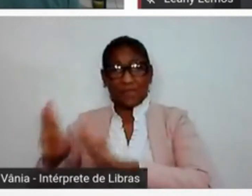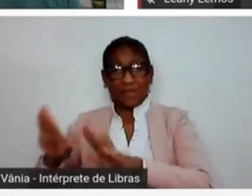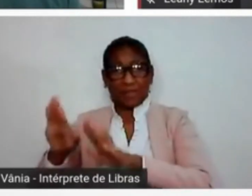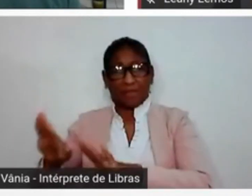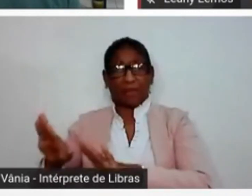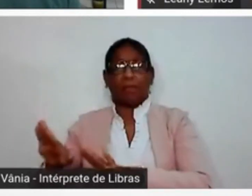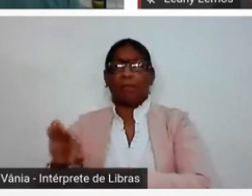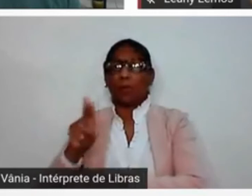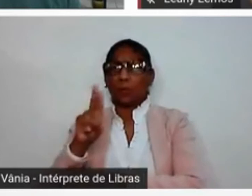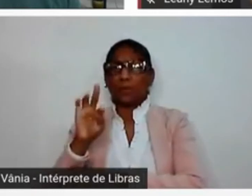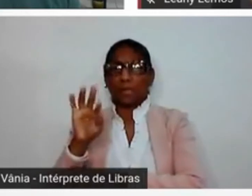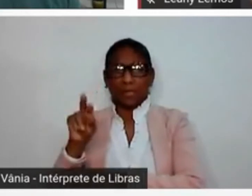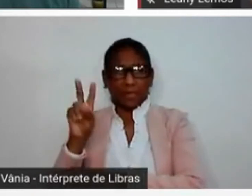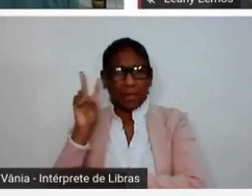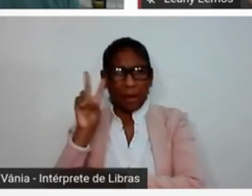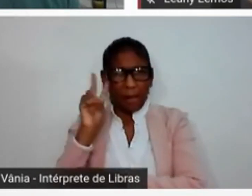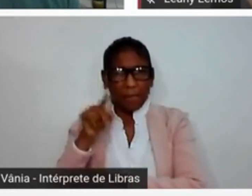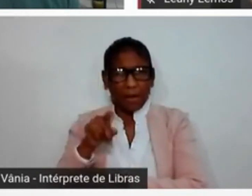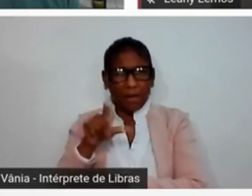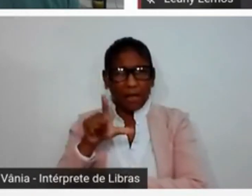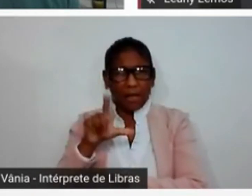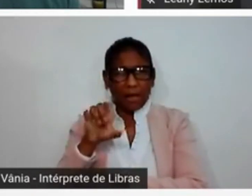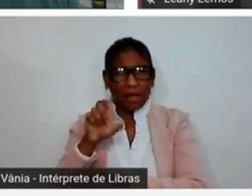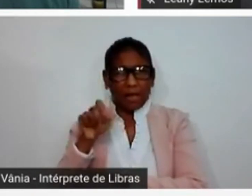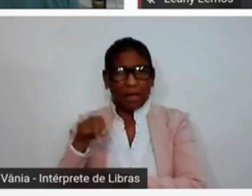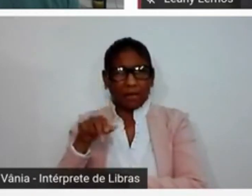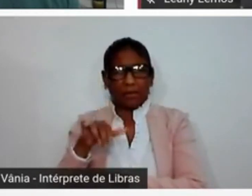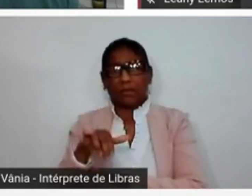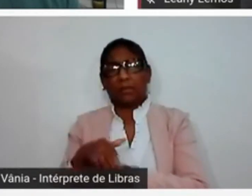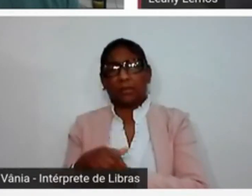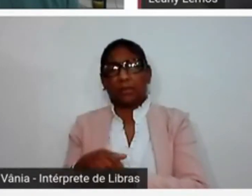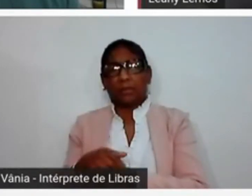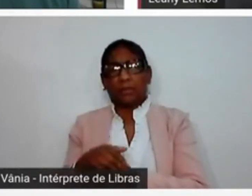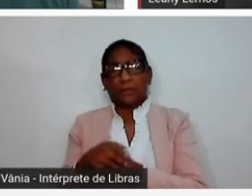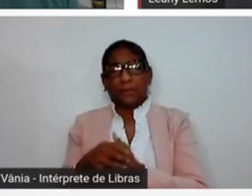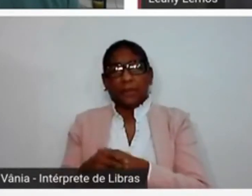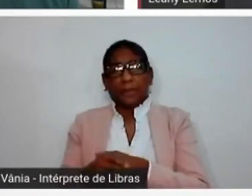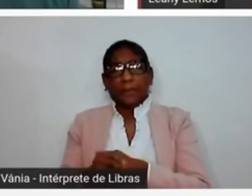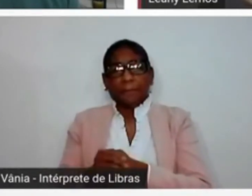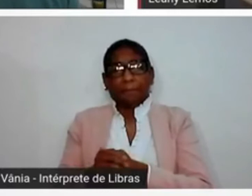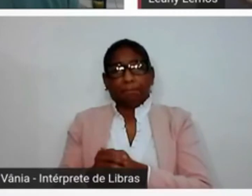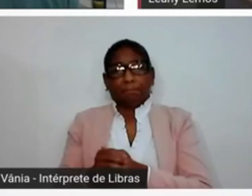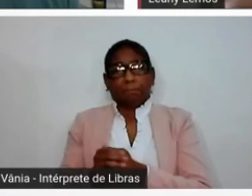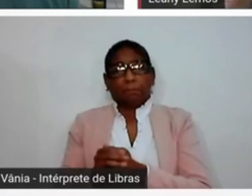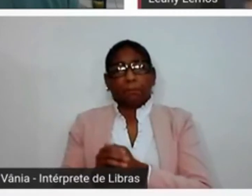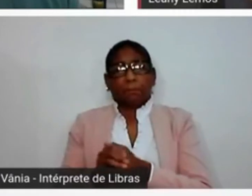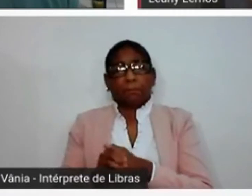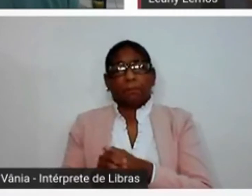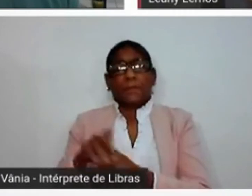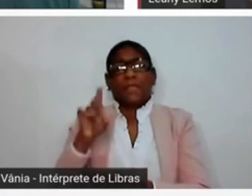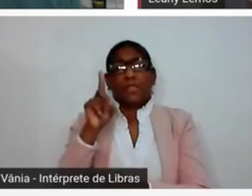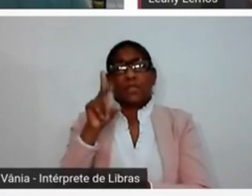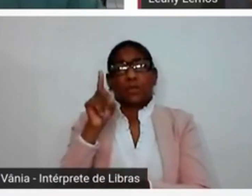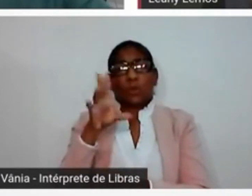do tempo de hospitalização em UTI, Leani, que a gente tem observado aqui nos nossos modelos? Salvo engano, entre 12 e